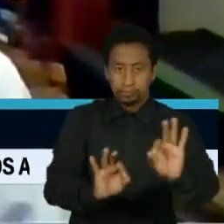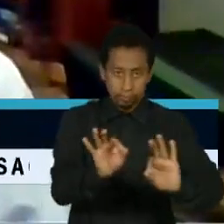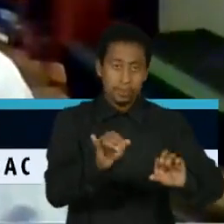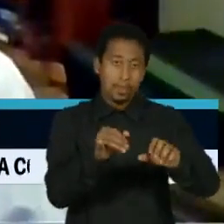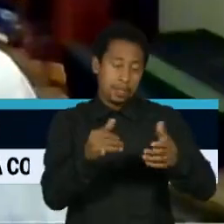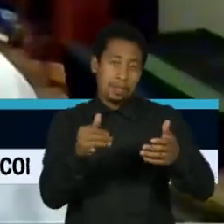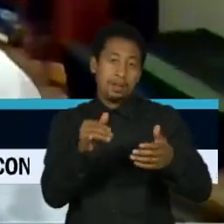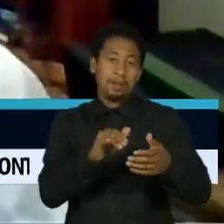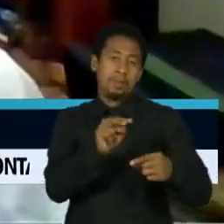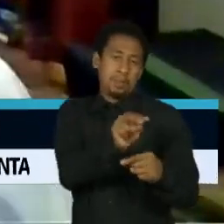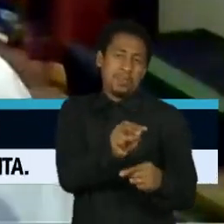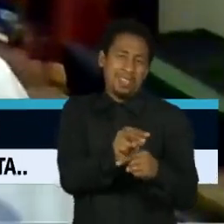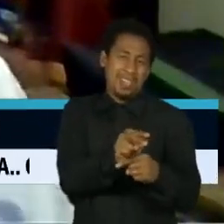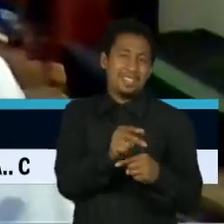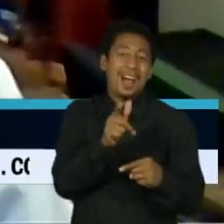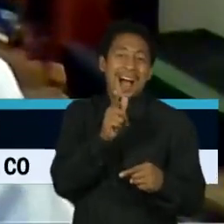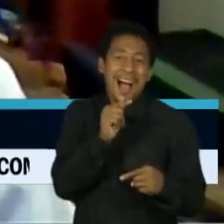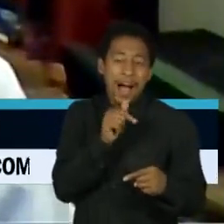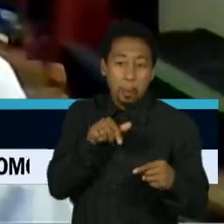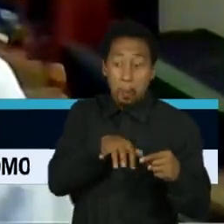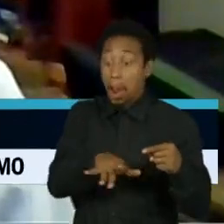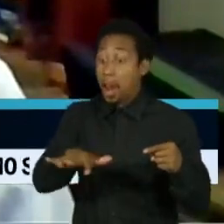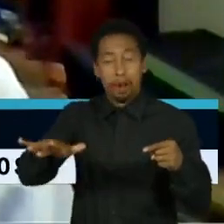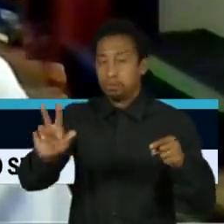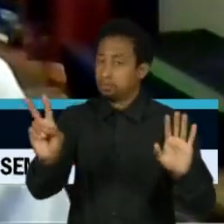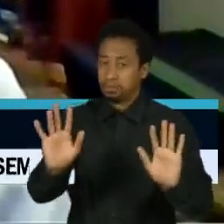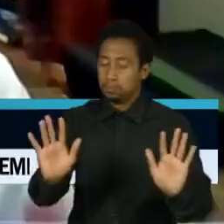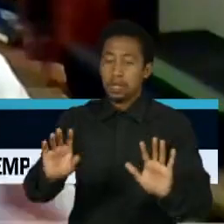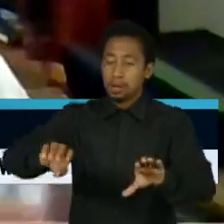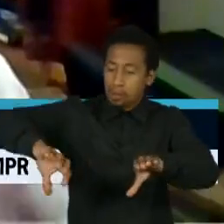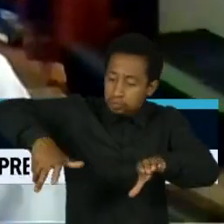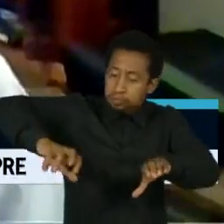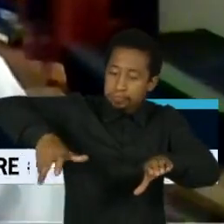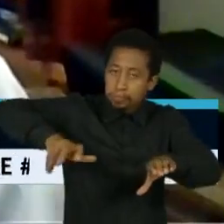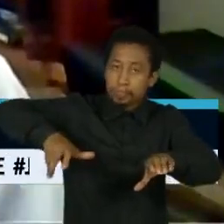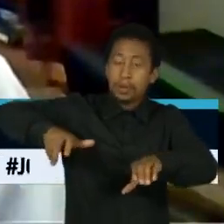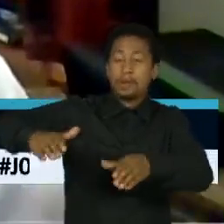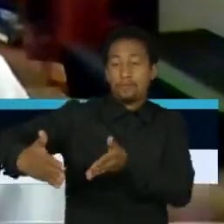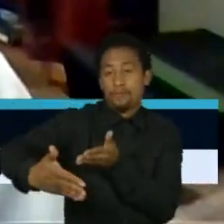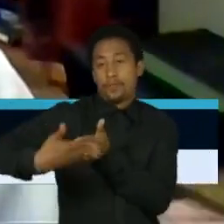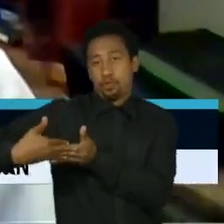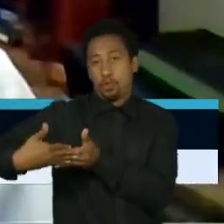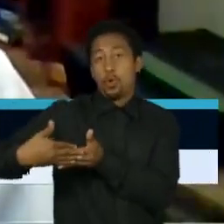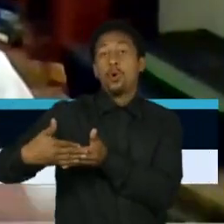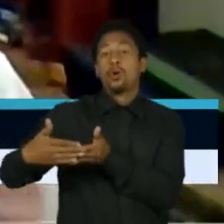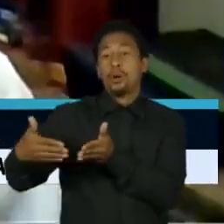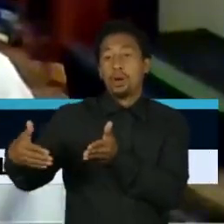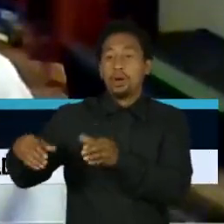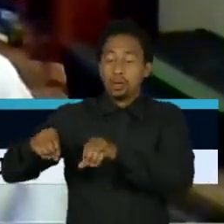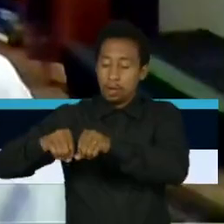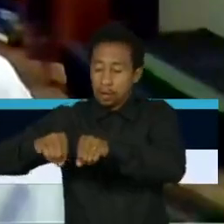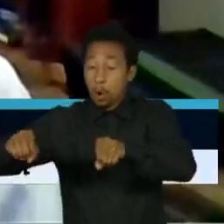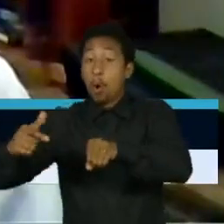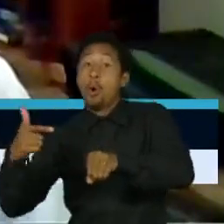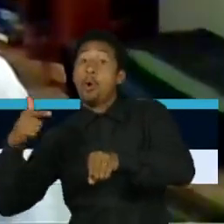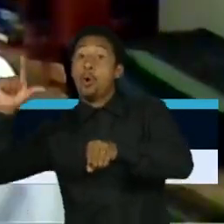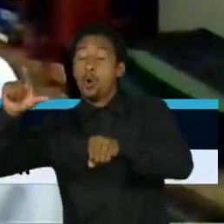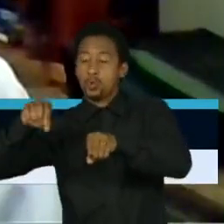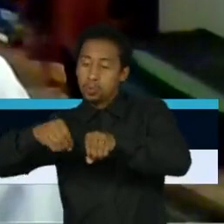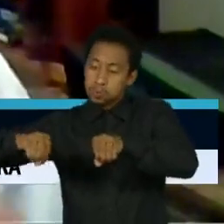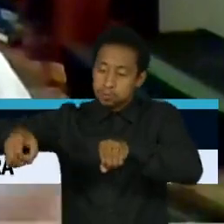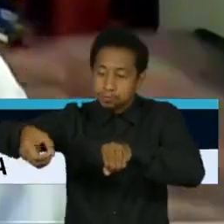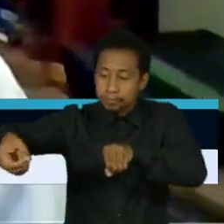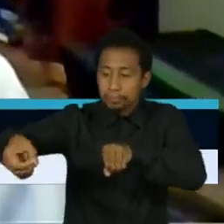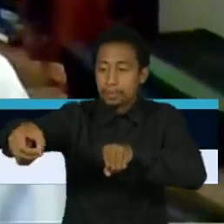Sabesp certamente já desviou essa água, o que não é fácil. Ela tem duas alternativas para desviar essa água, esse esgoto que está